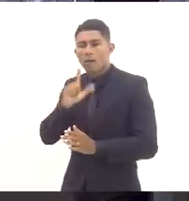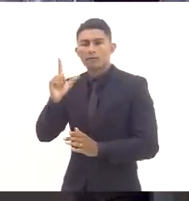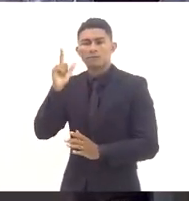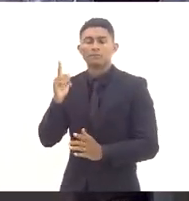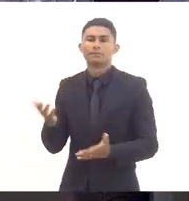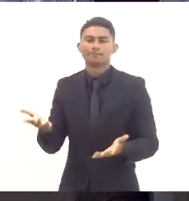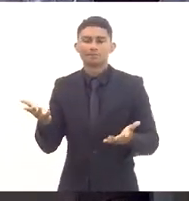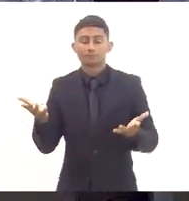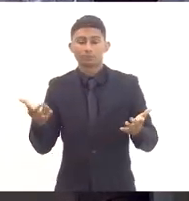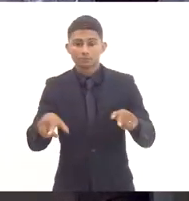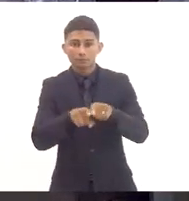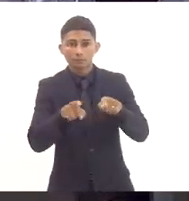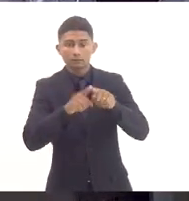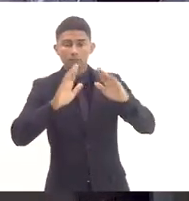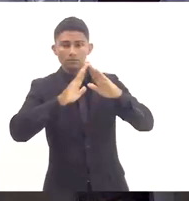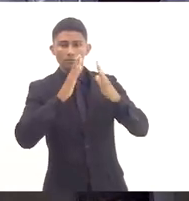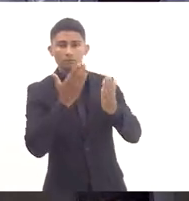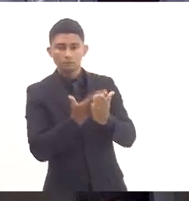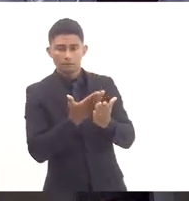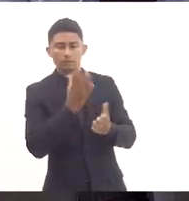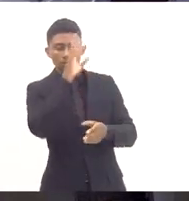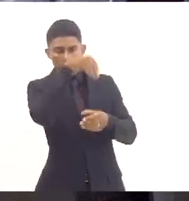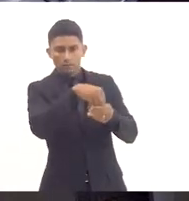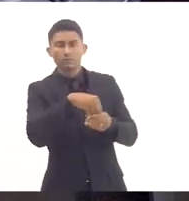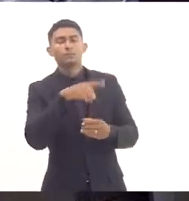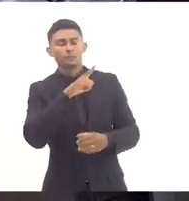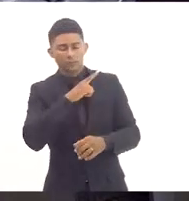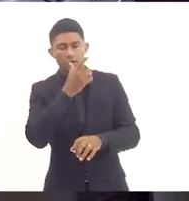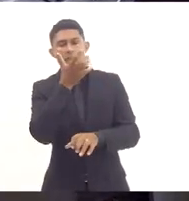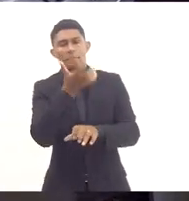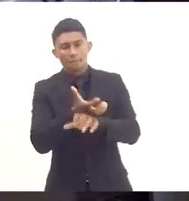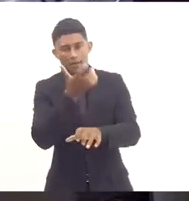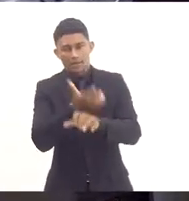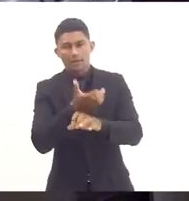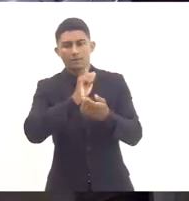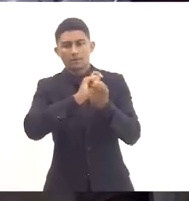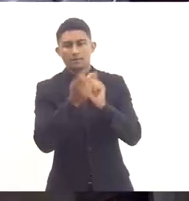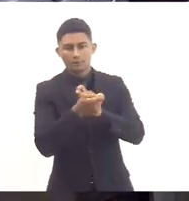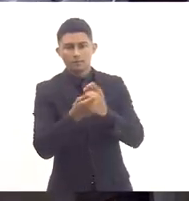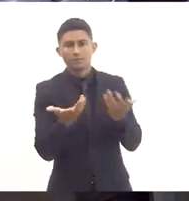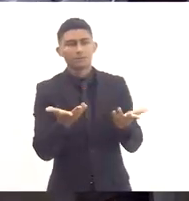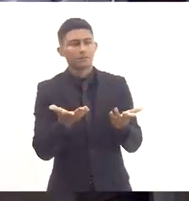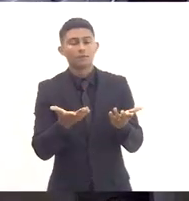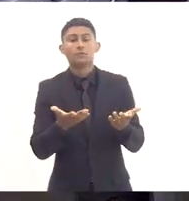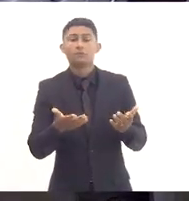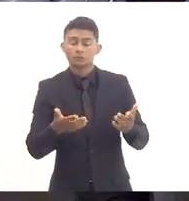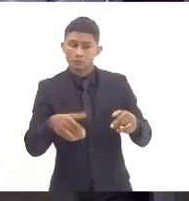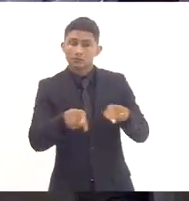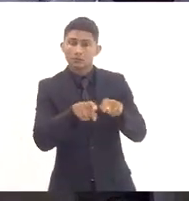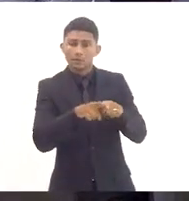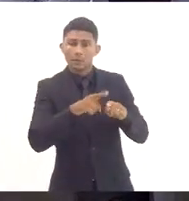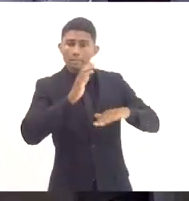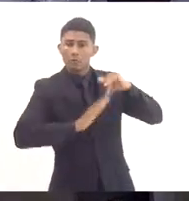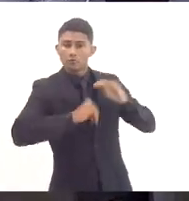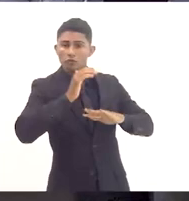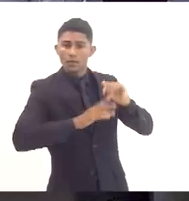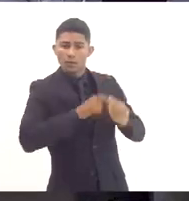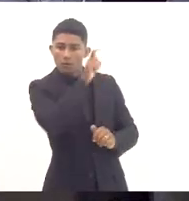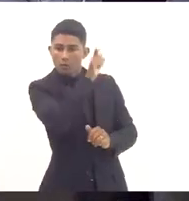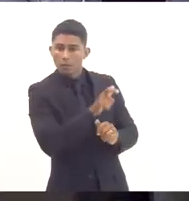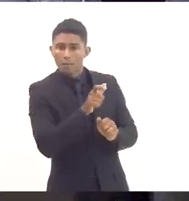escola ele tem a matéria dele adaptada é precária precária ele nunca teve mediadora mesmo recorrendo ao Ministério